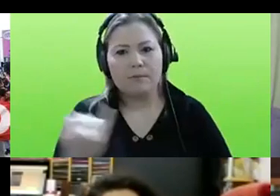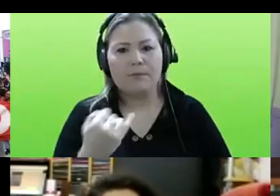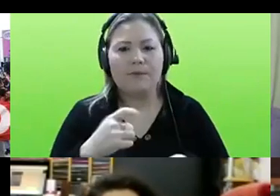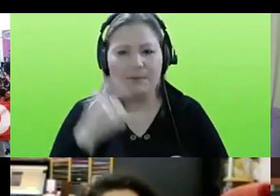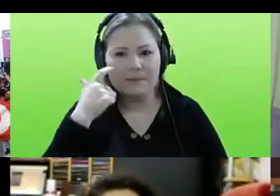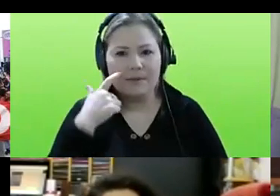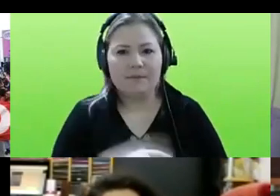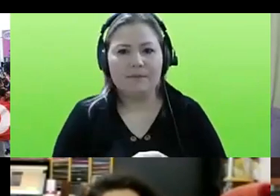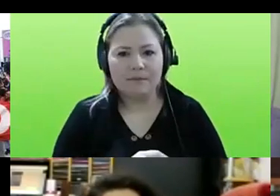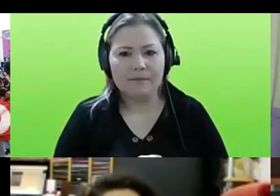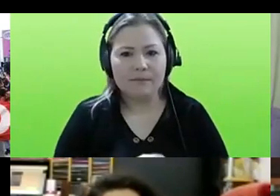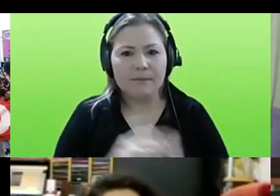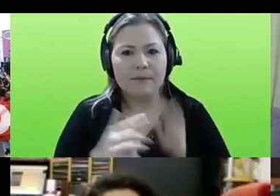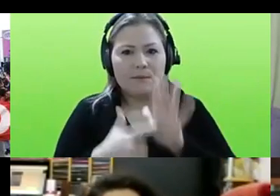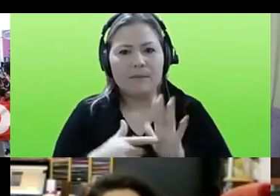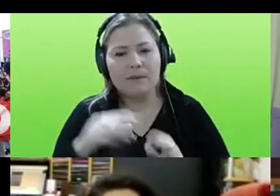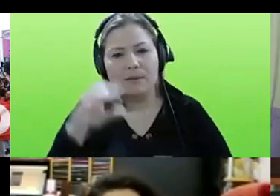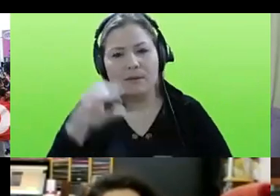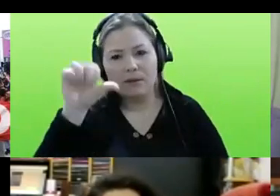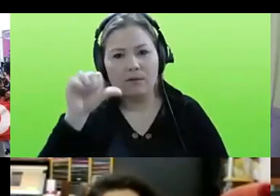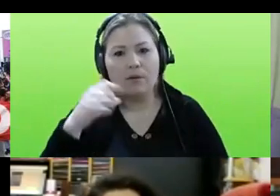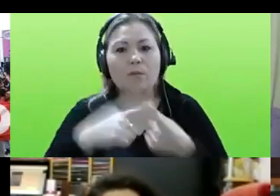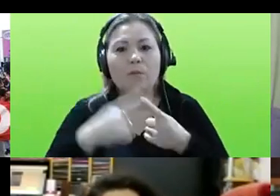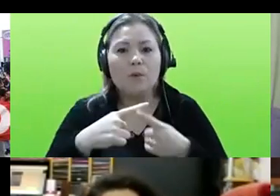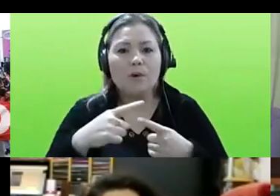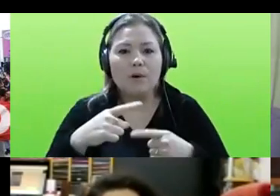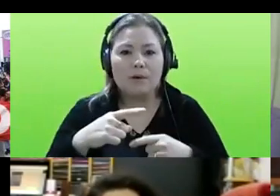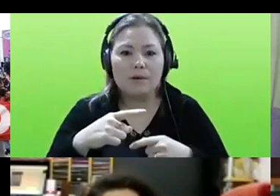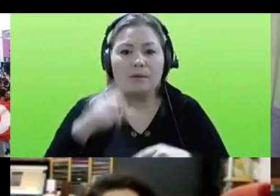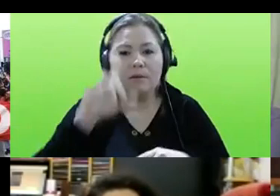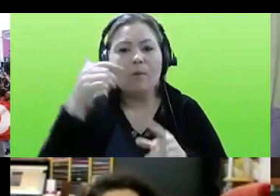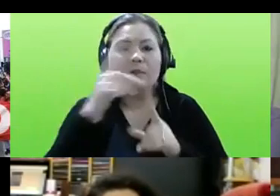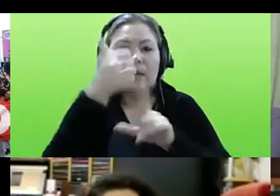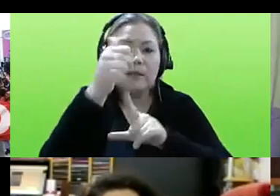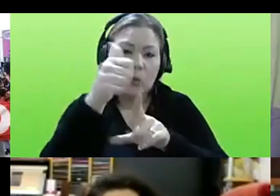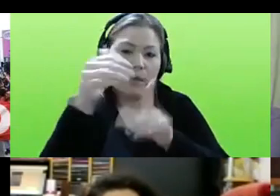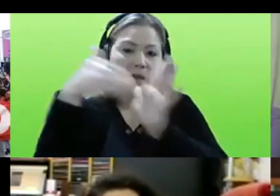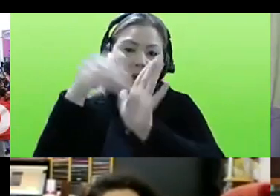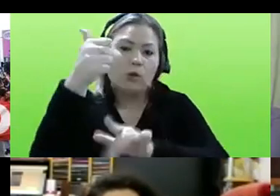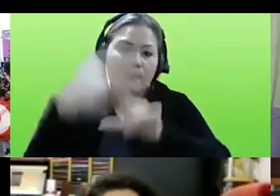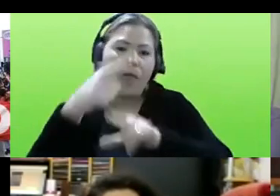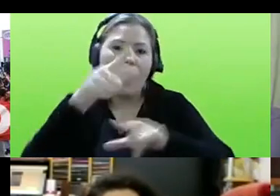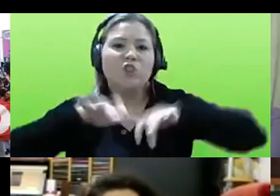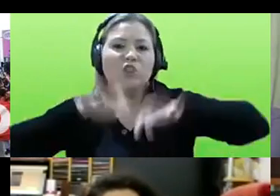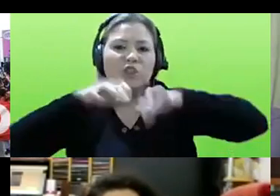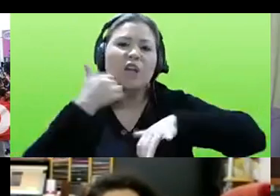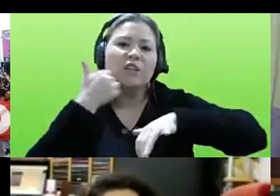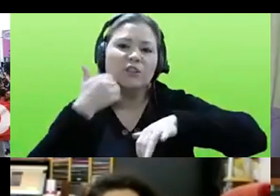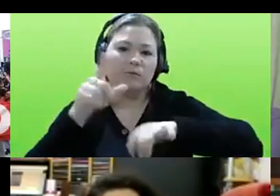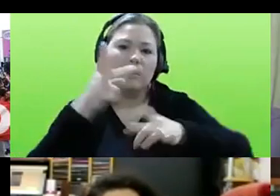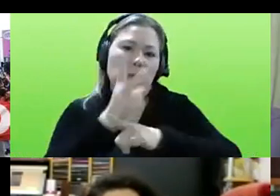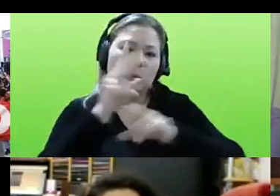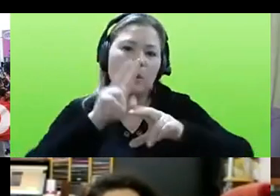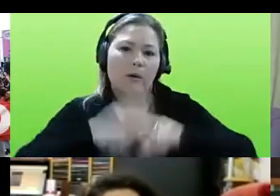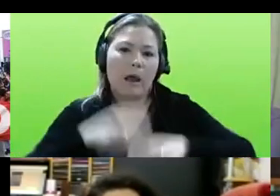a apresentação do trabalho da Angélica. Não é? Se ela fala no primeiro tempo, já resolve esse